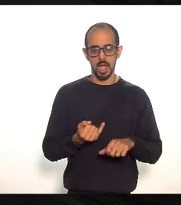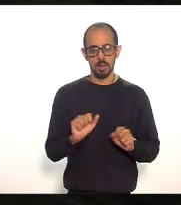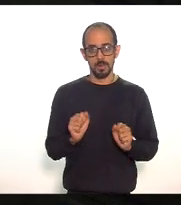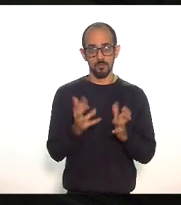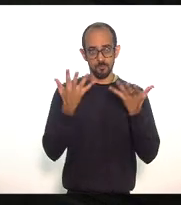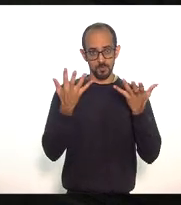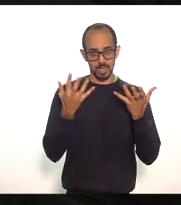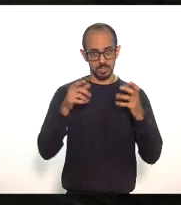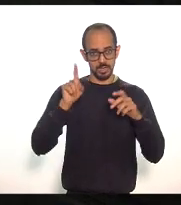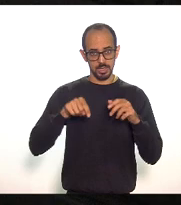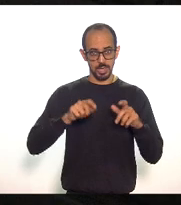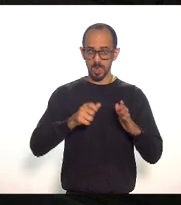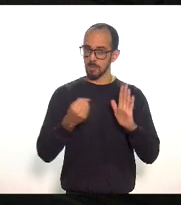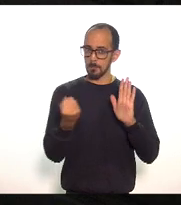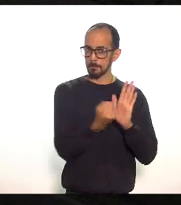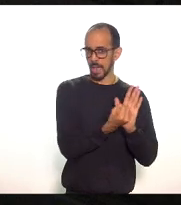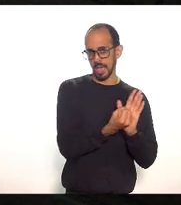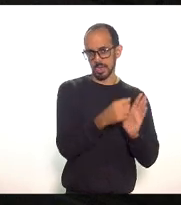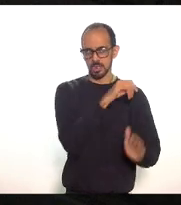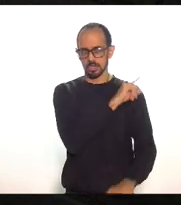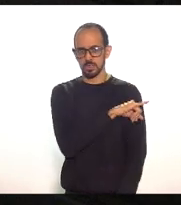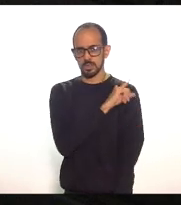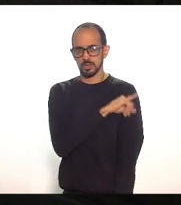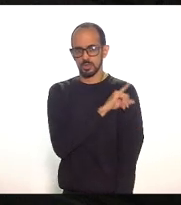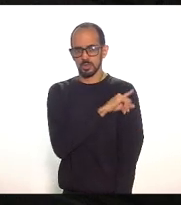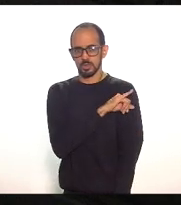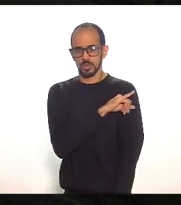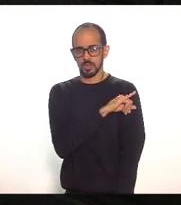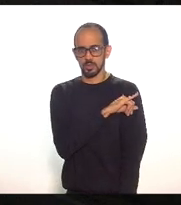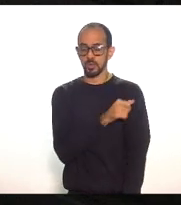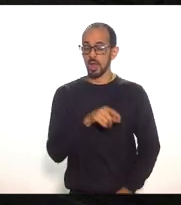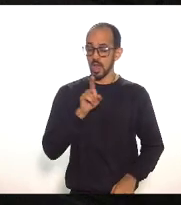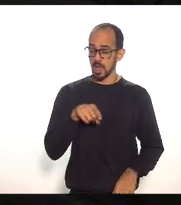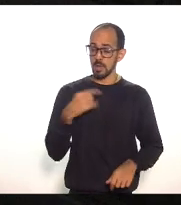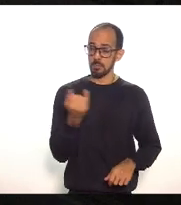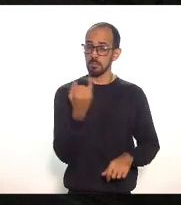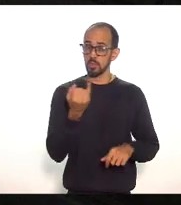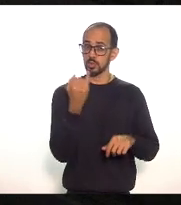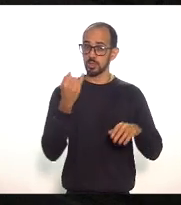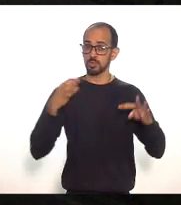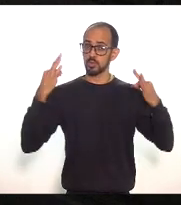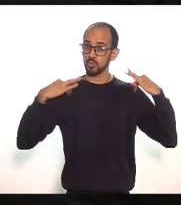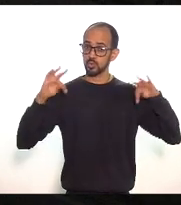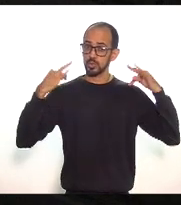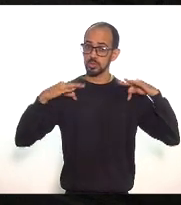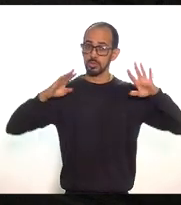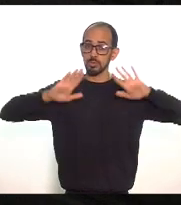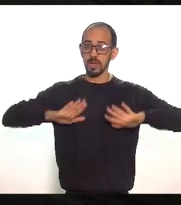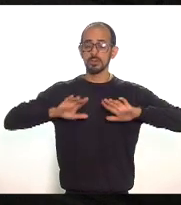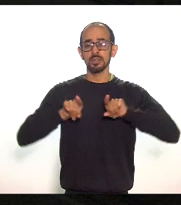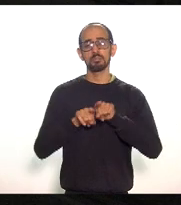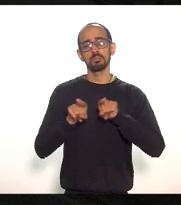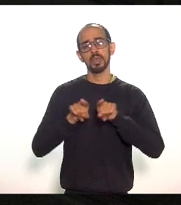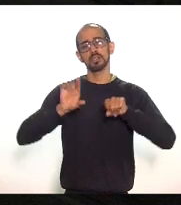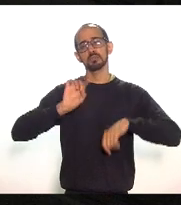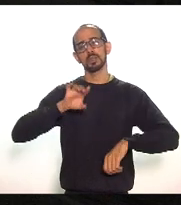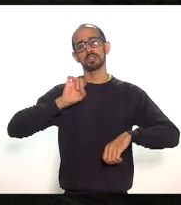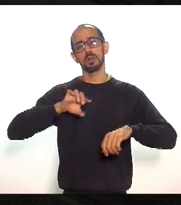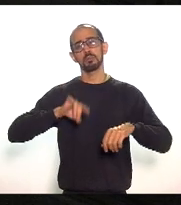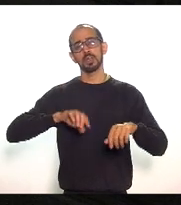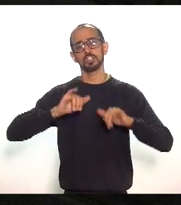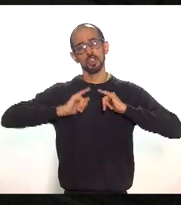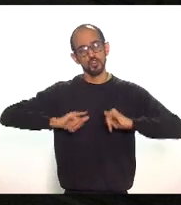é um símbolo para o Rio de Janeiro. Ela tem uma importância não só para o turismo, mas especialmente para a